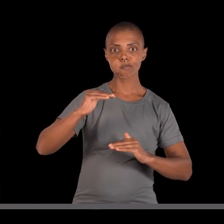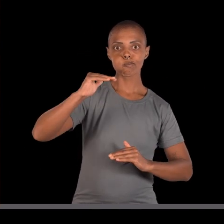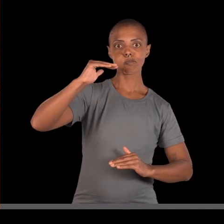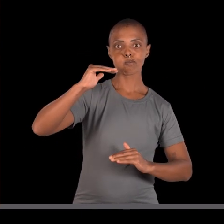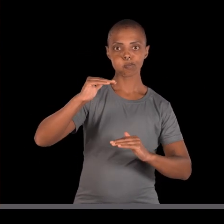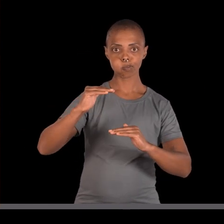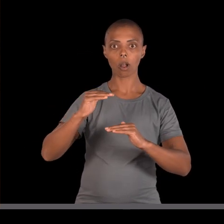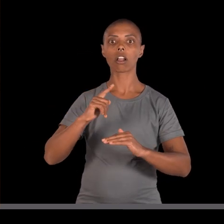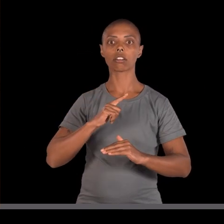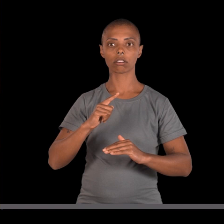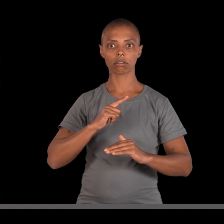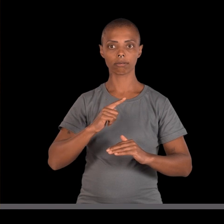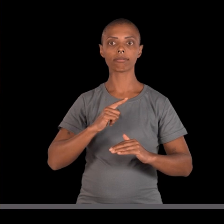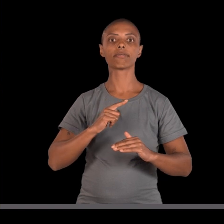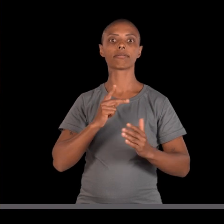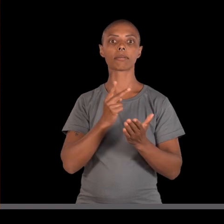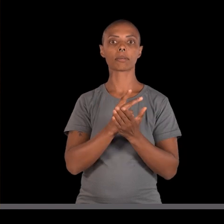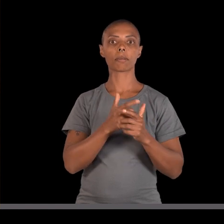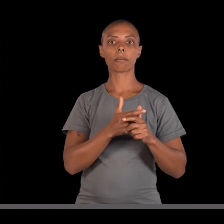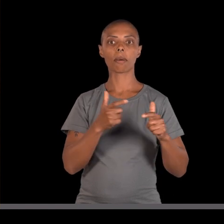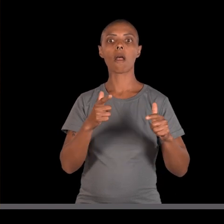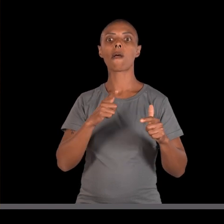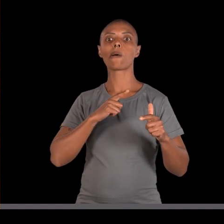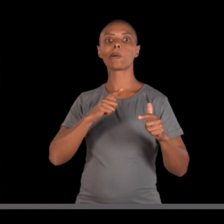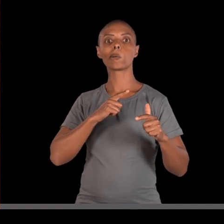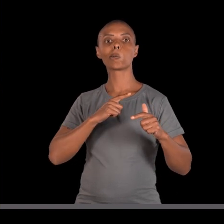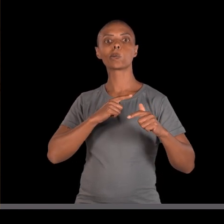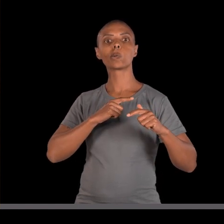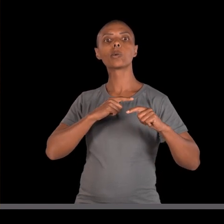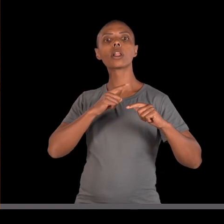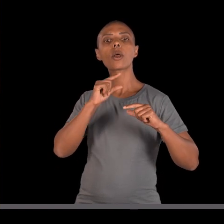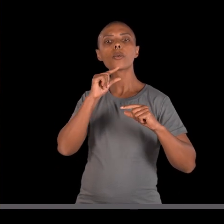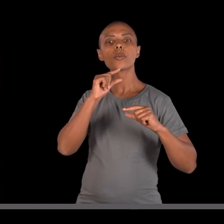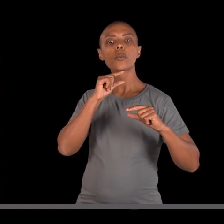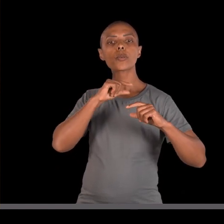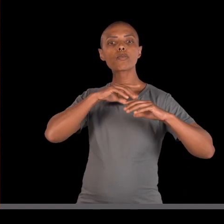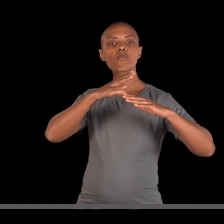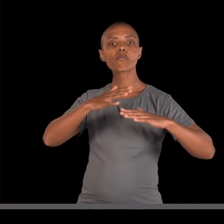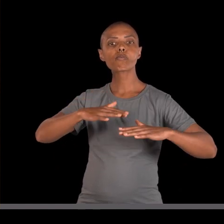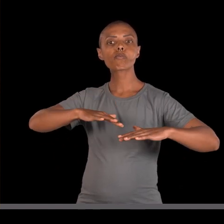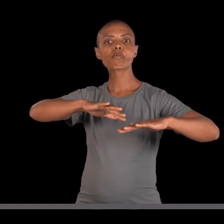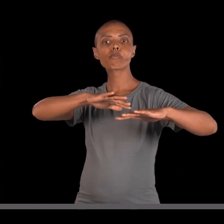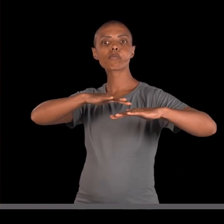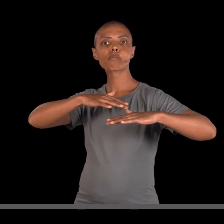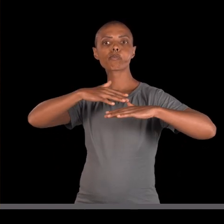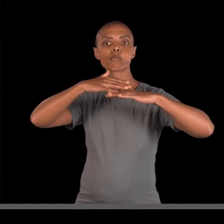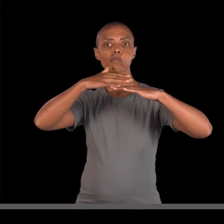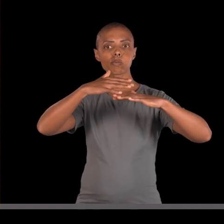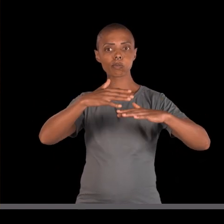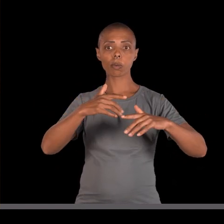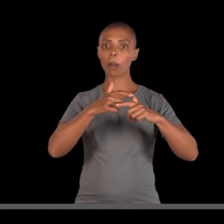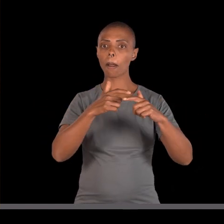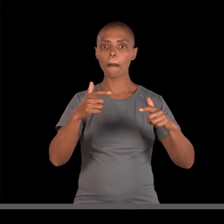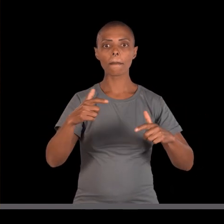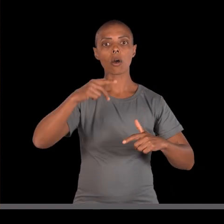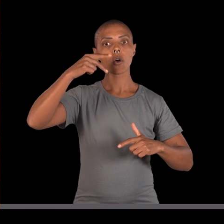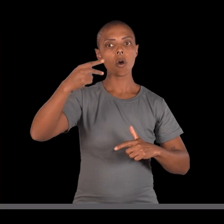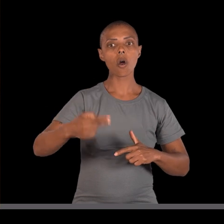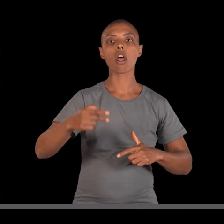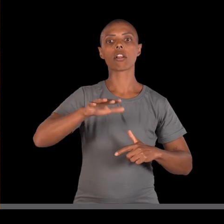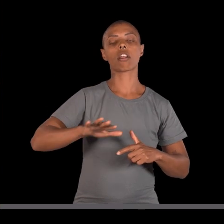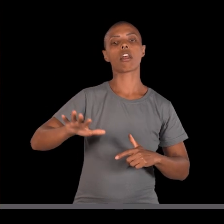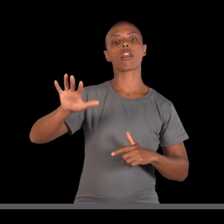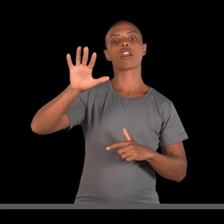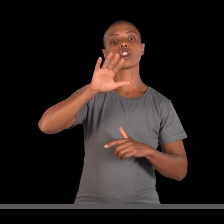Central são curtos e pouco caudalosos devido às características territoriais e do relevo da região.